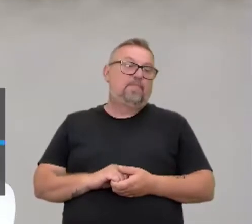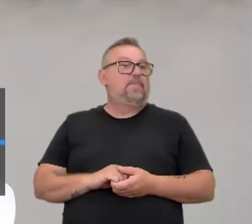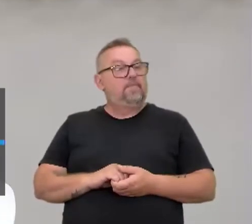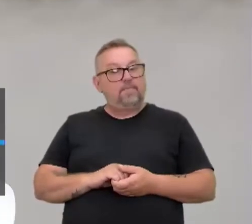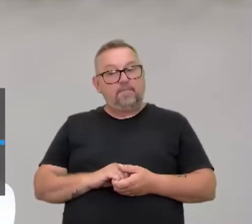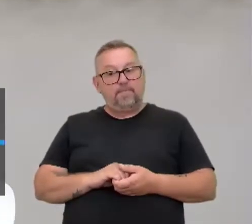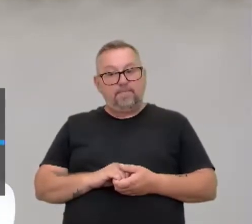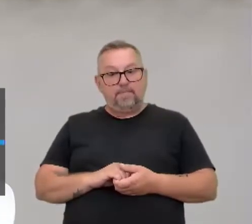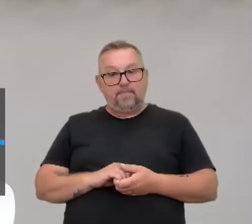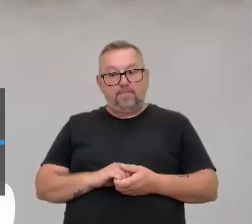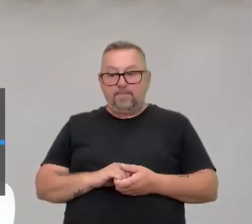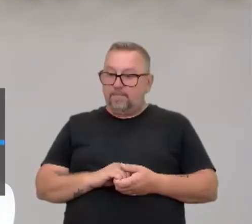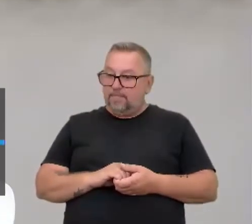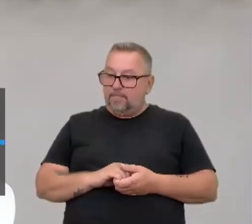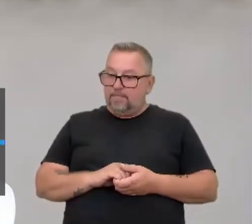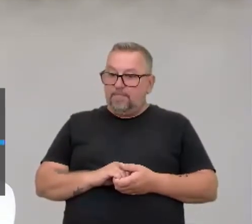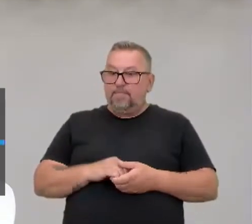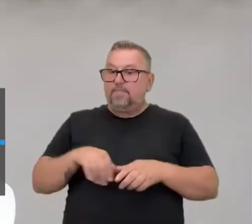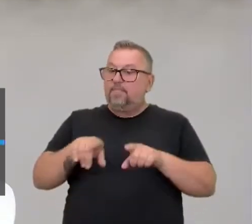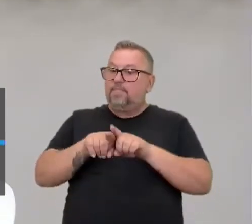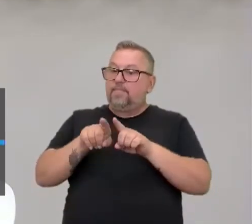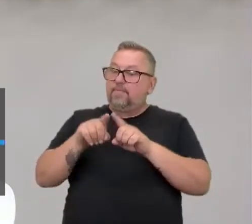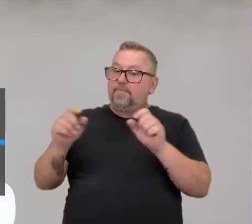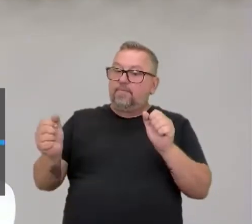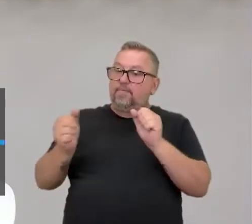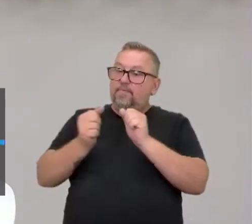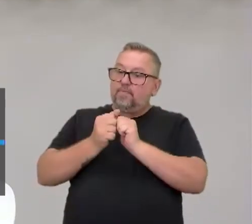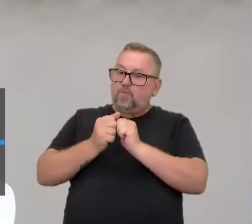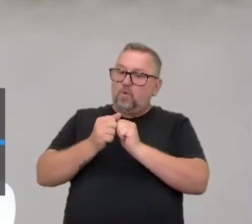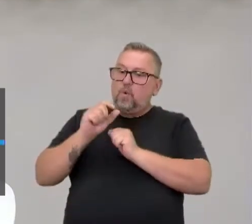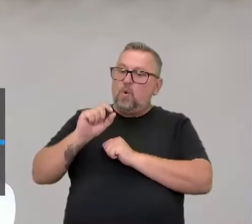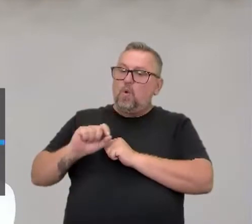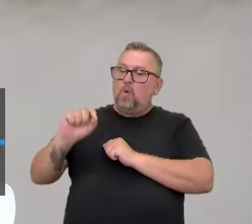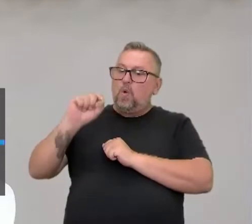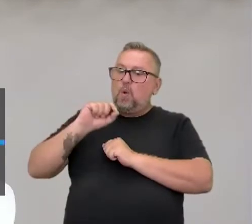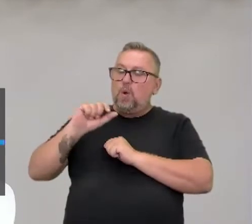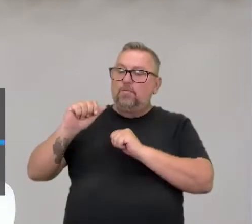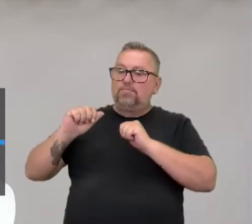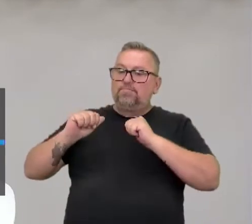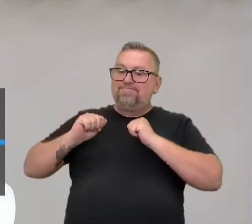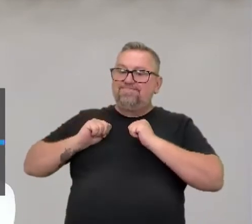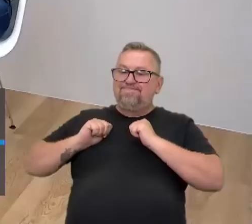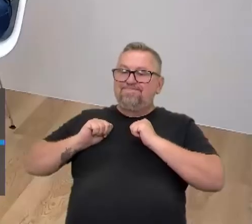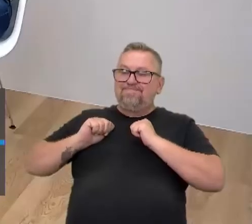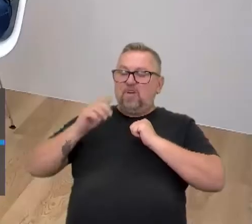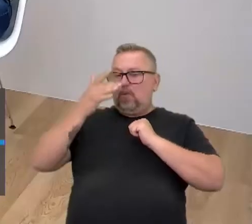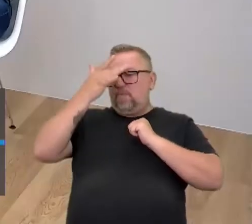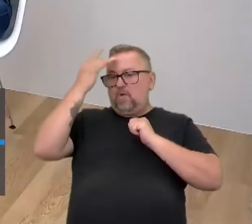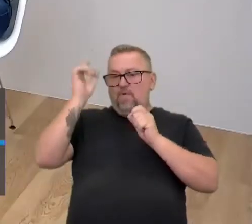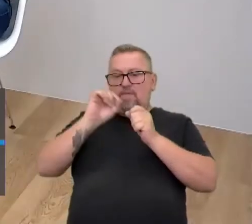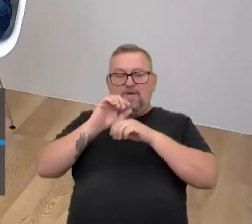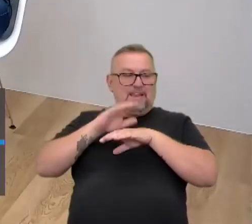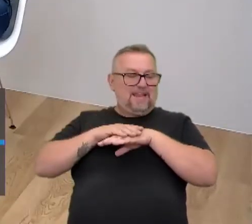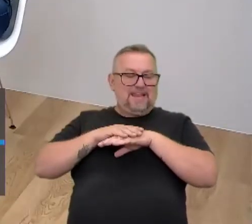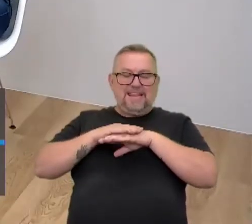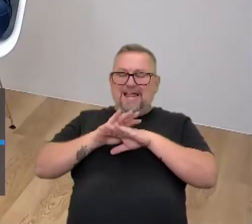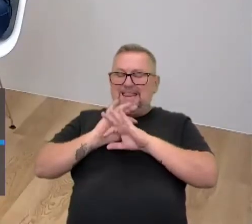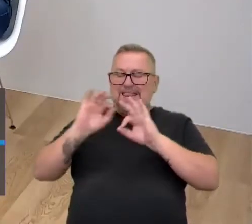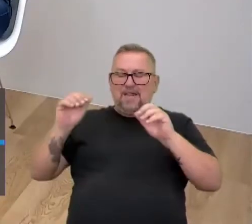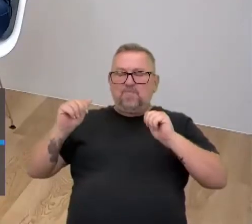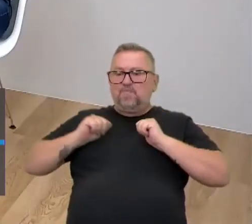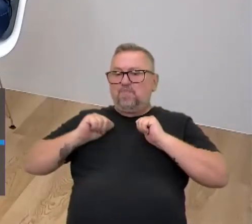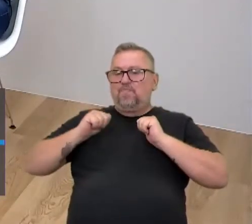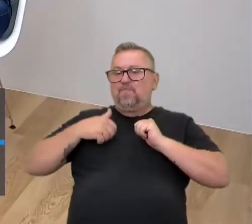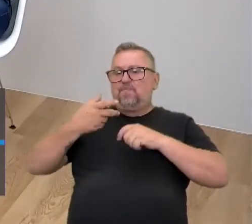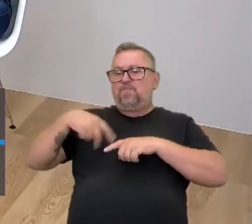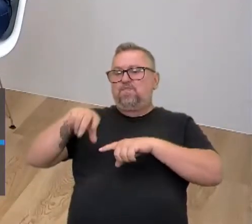né? E junto, né, também, né, Guerreiro, a questão do próprio sedentarismo, isso. né? A galera não joga mais bola na rua,